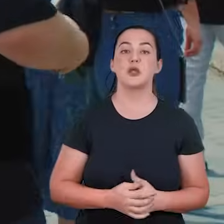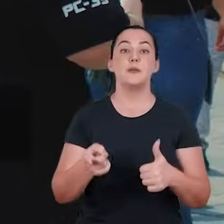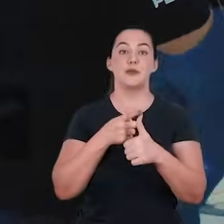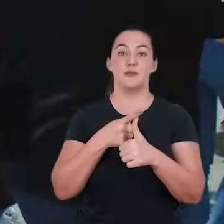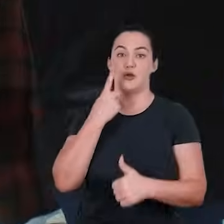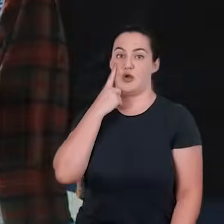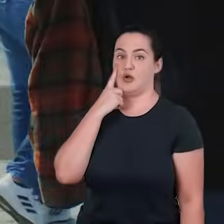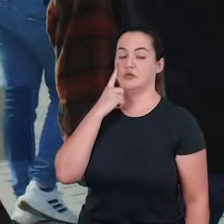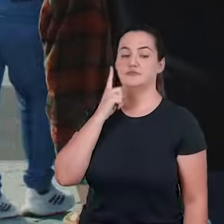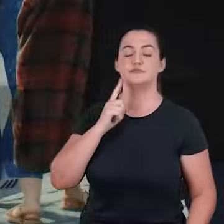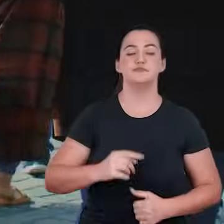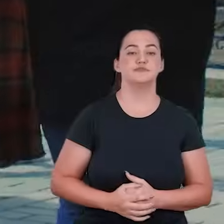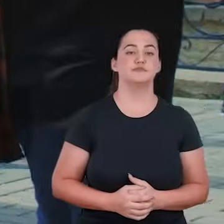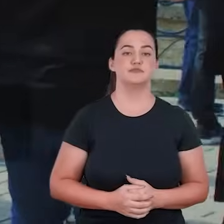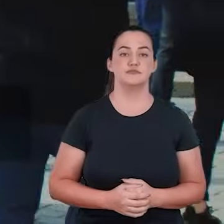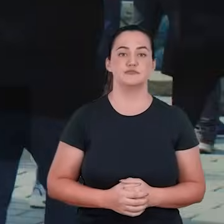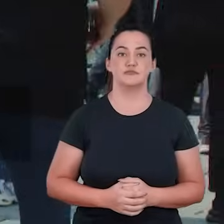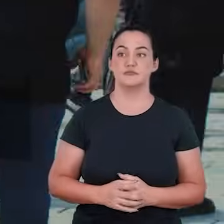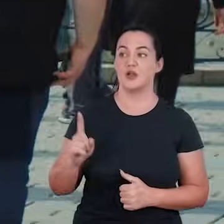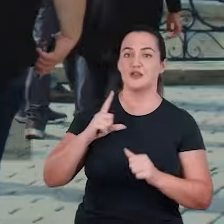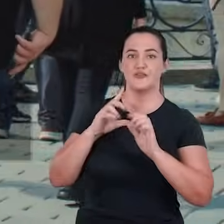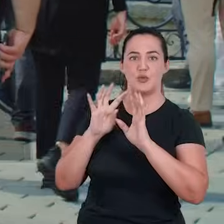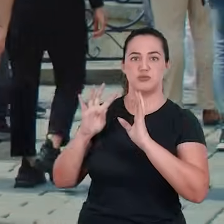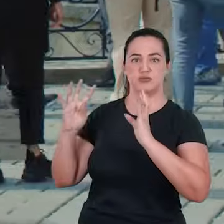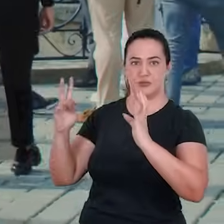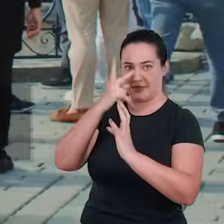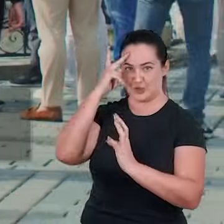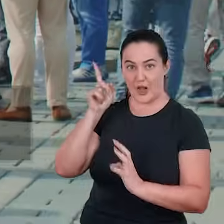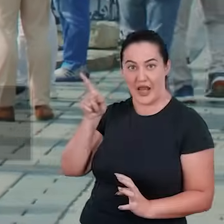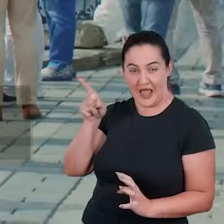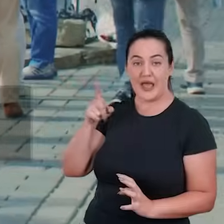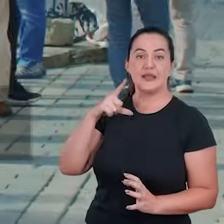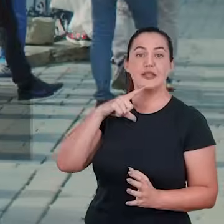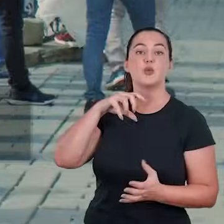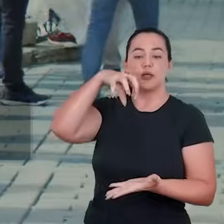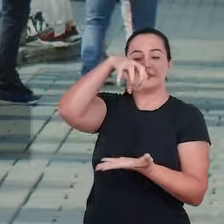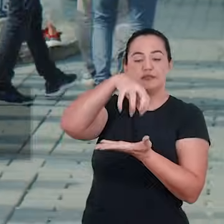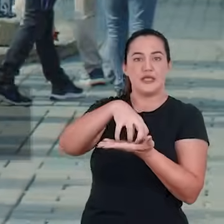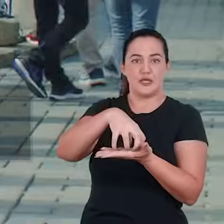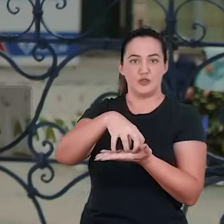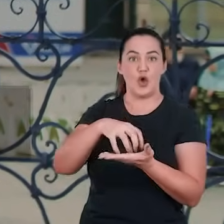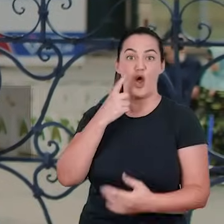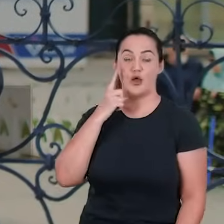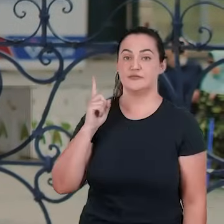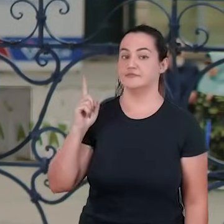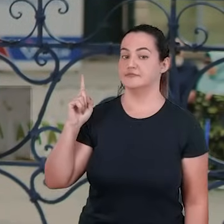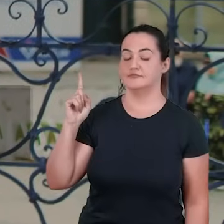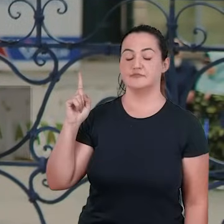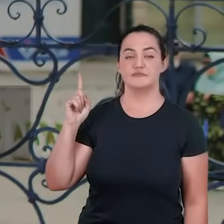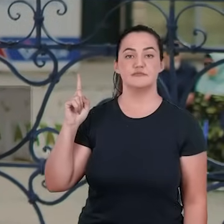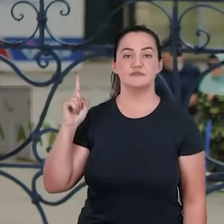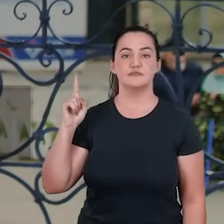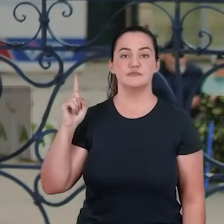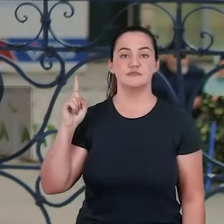logo ali onde eles estão começando a fazer uma roda, vocês estão vendo? Lá no centro, vou pedir ao Vacian se ele consegue mostrar, você